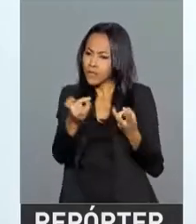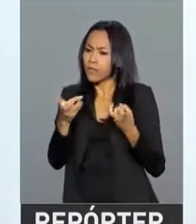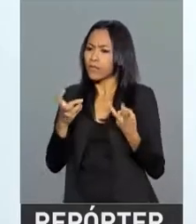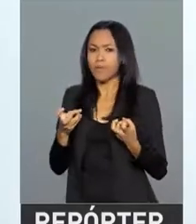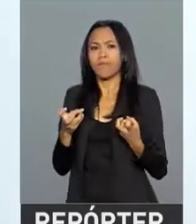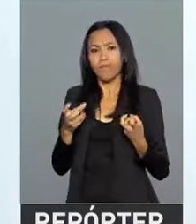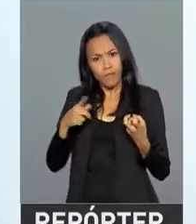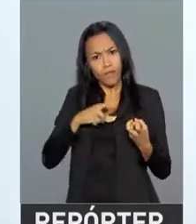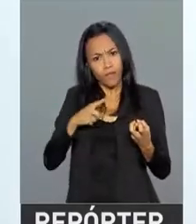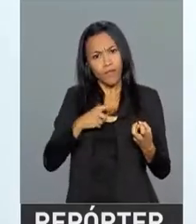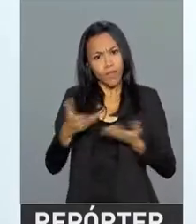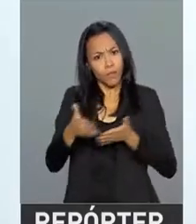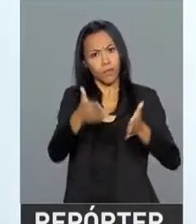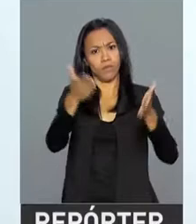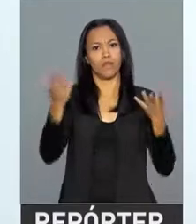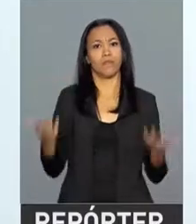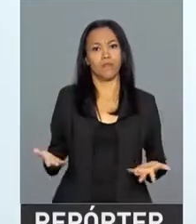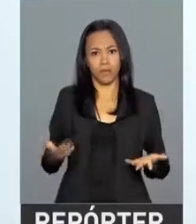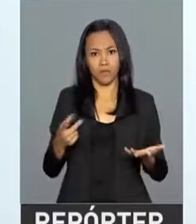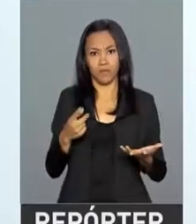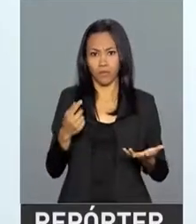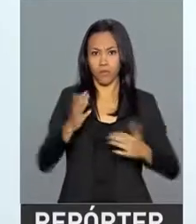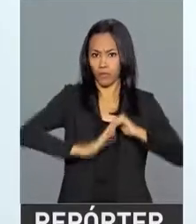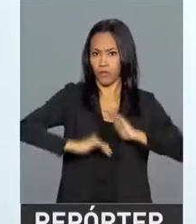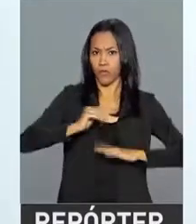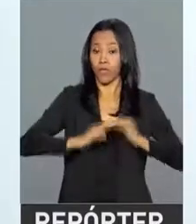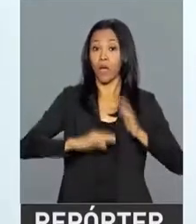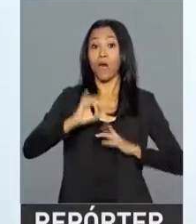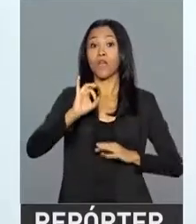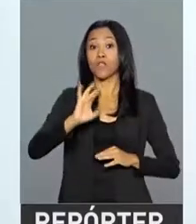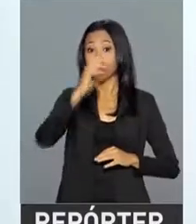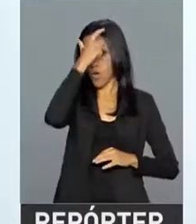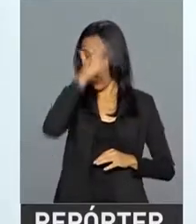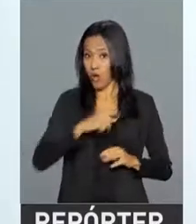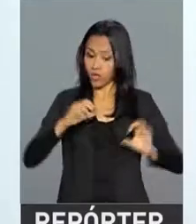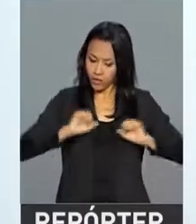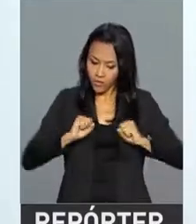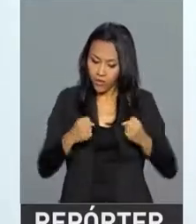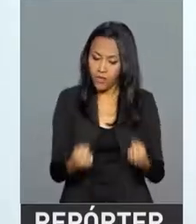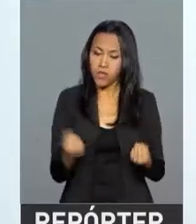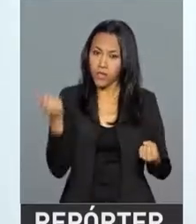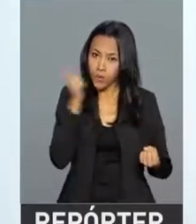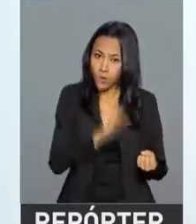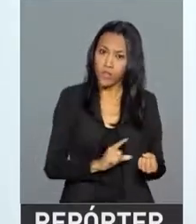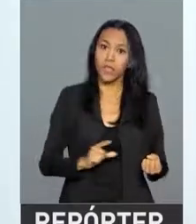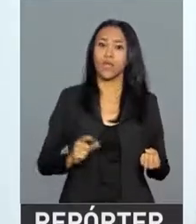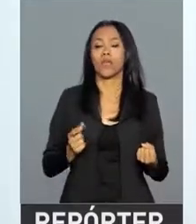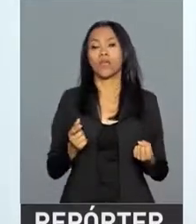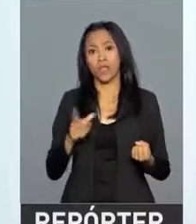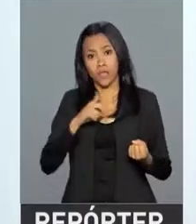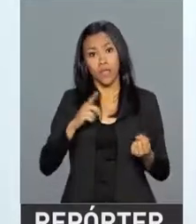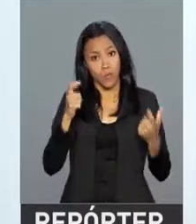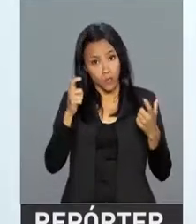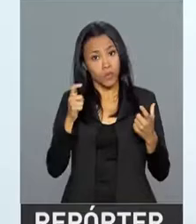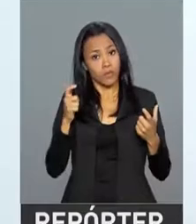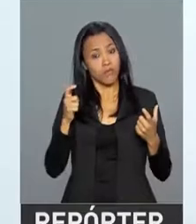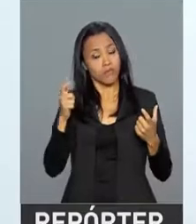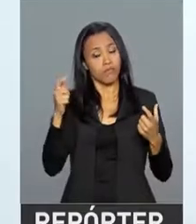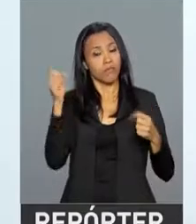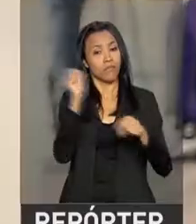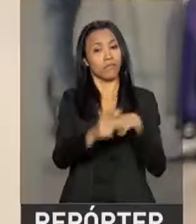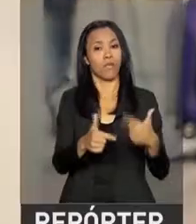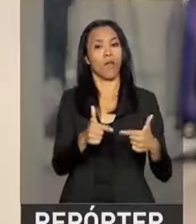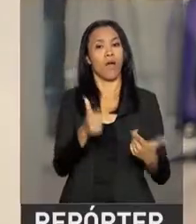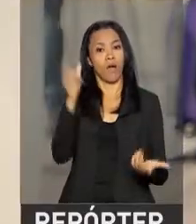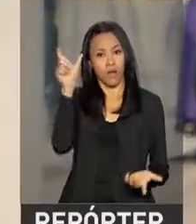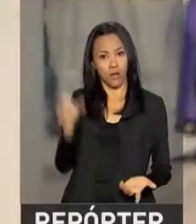ele tem um caminho que é só ele se esforçar que ele também pode conseguir que tem lugar no mercado de trabalho pra